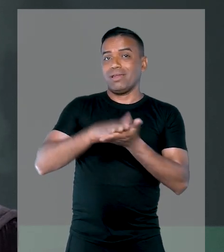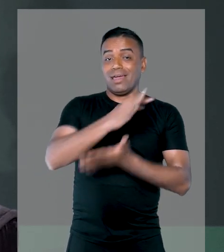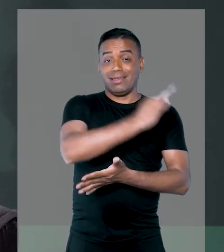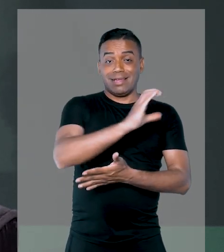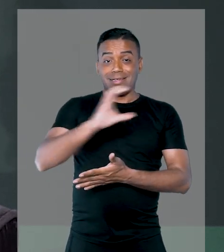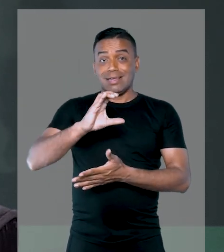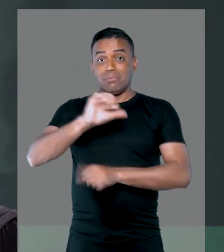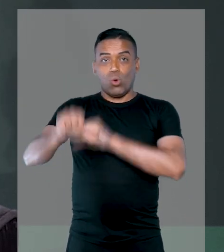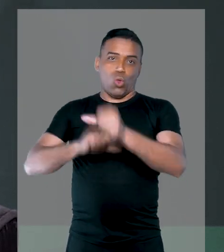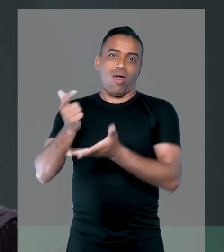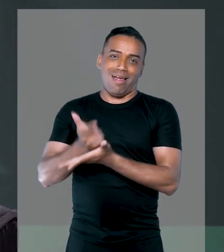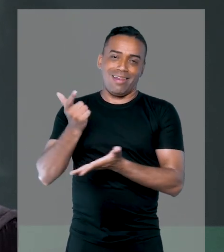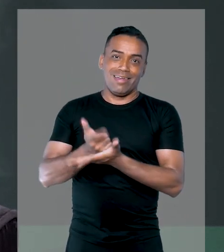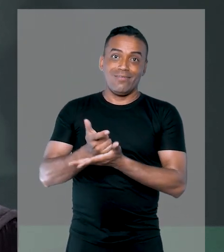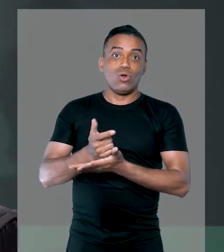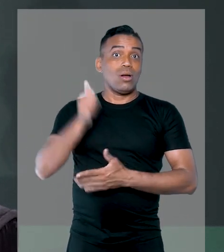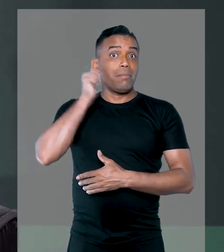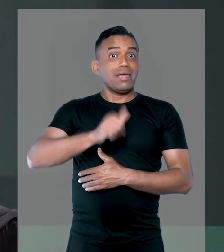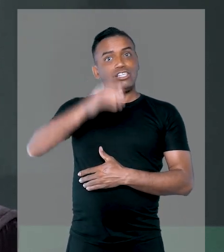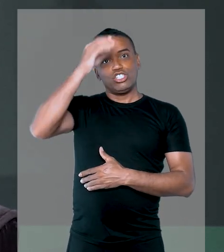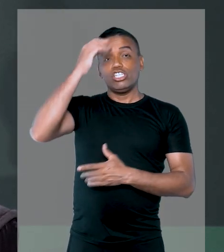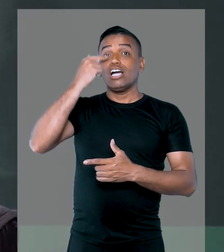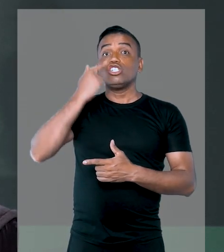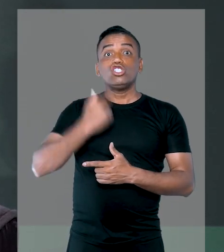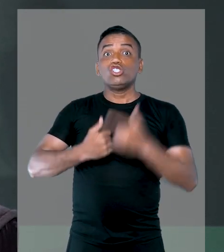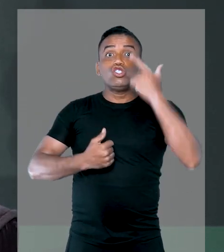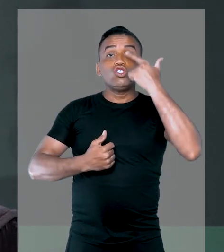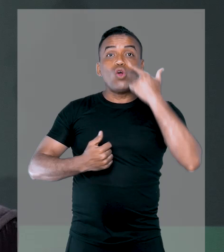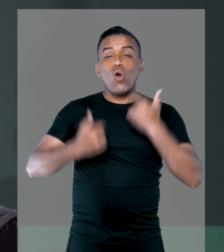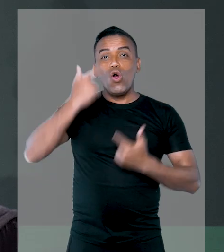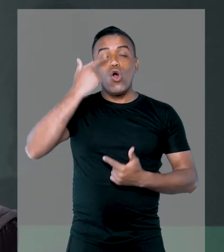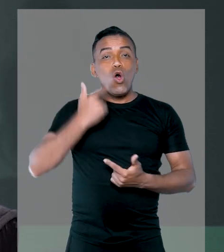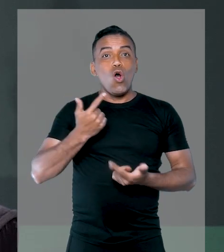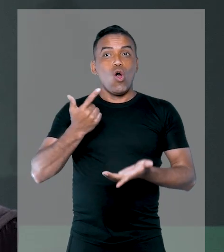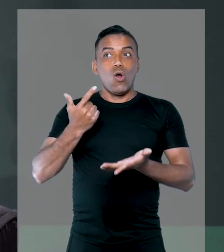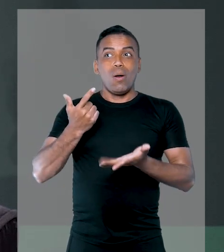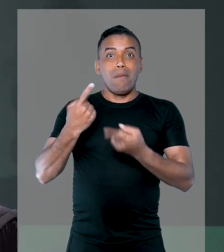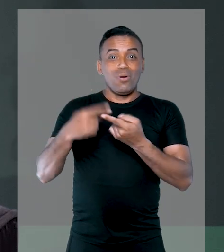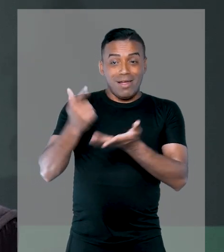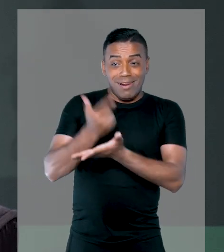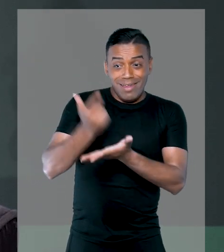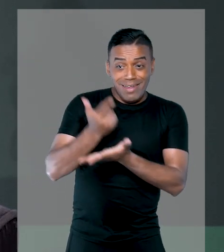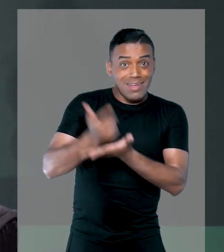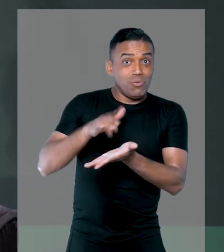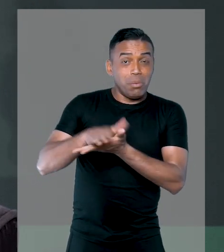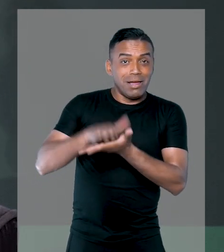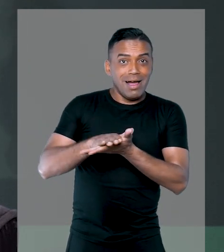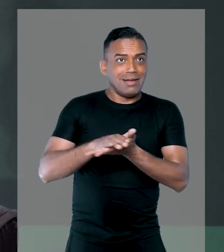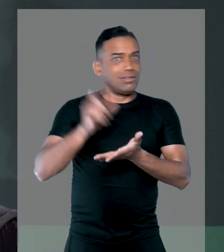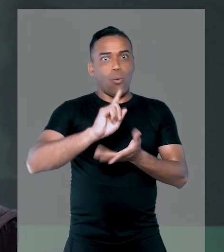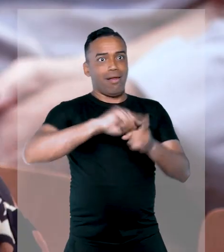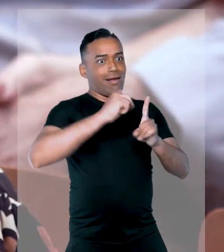TCC. E aí, essa minha tia chorou. Eu acho que ela ficou até mais feliz que era um livro publicado do que uma gravidez, né, um